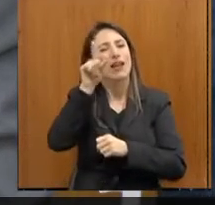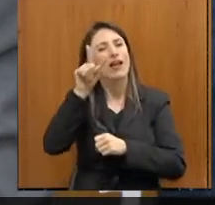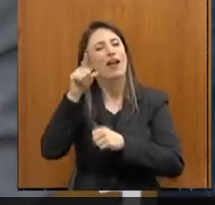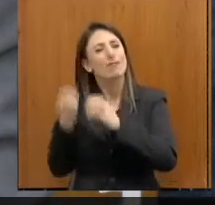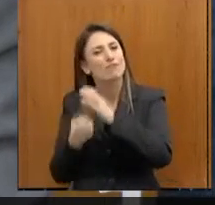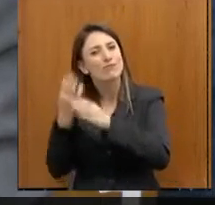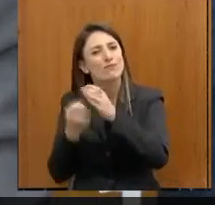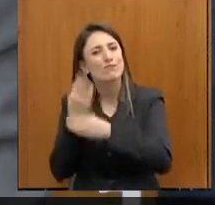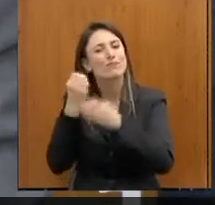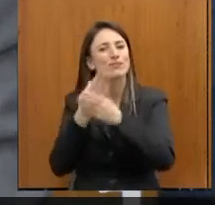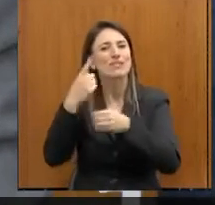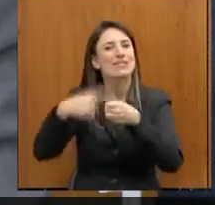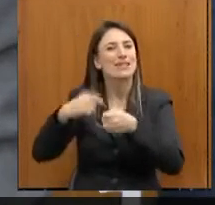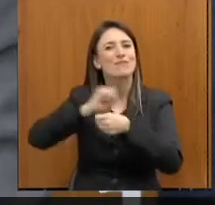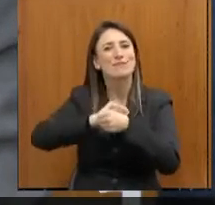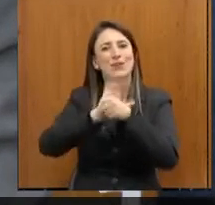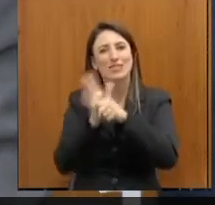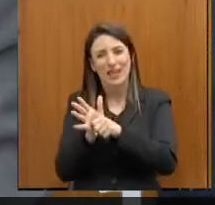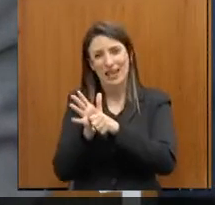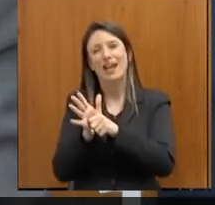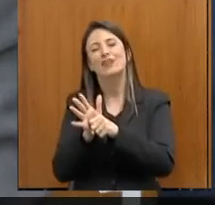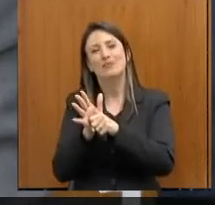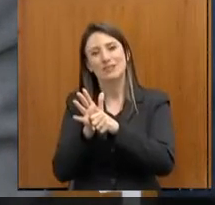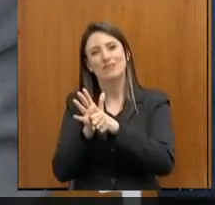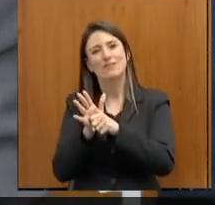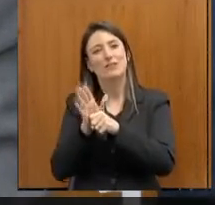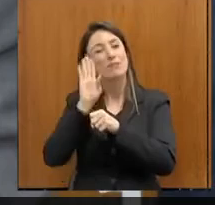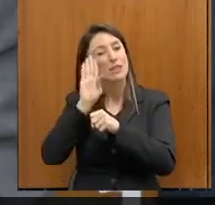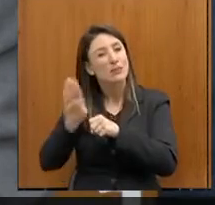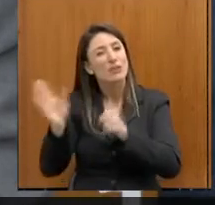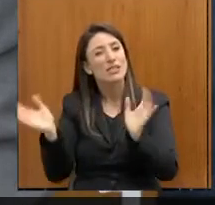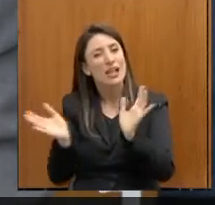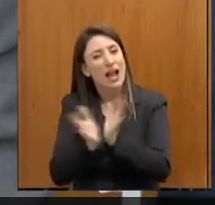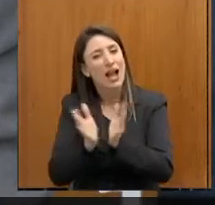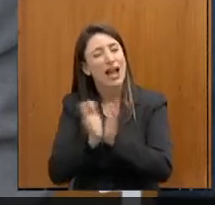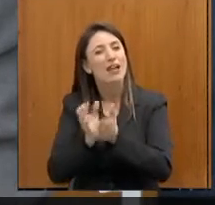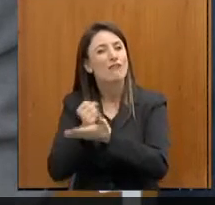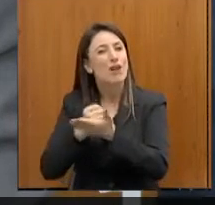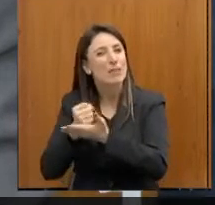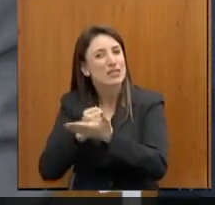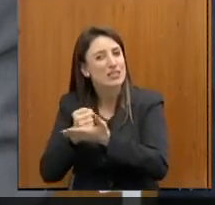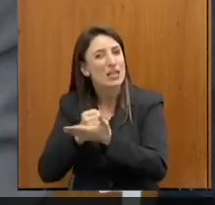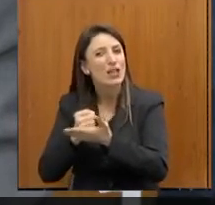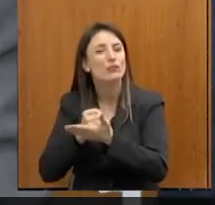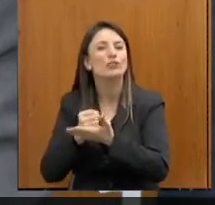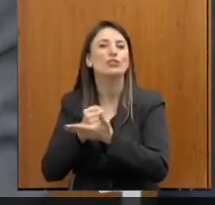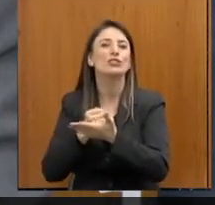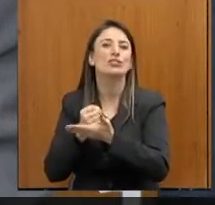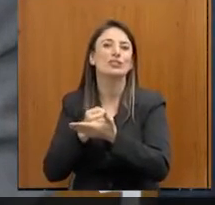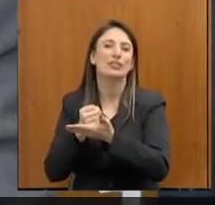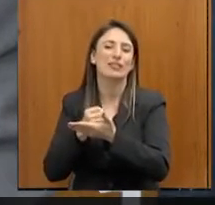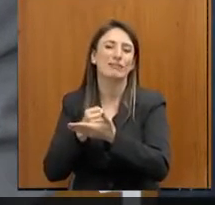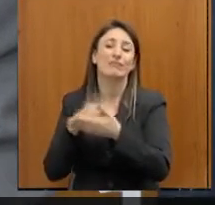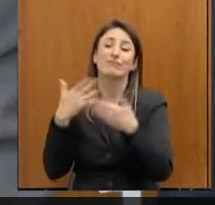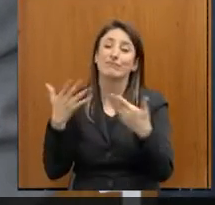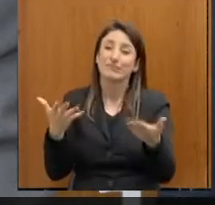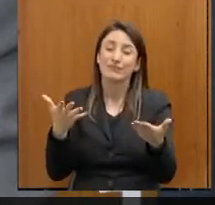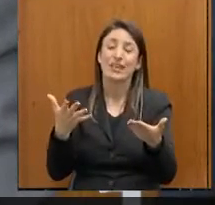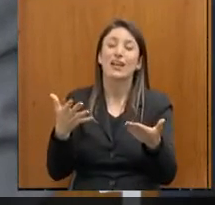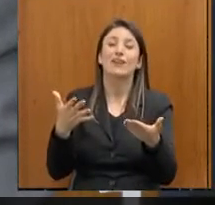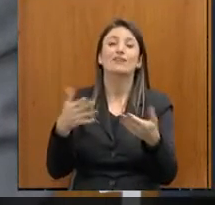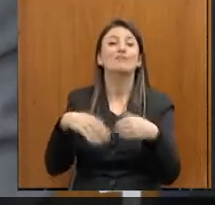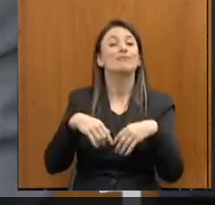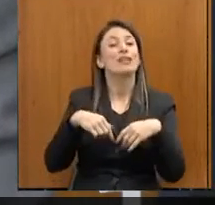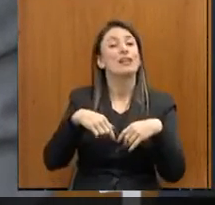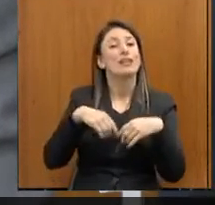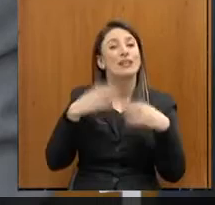Claros principalmente na questão farmacêutica né Polo farmacêuticos importante do Brasil é o